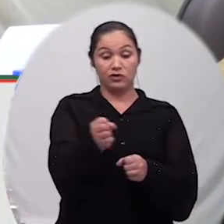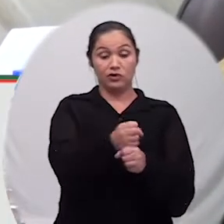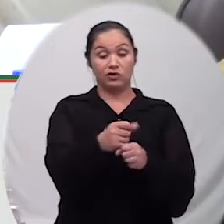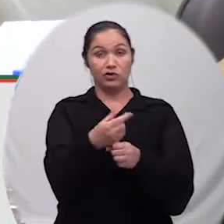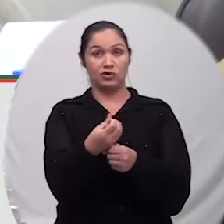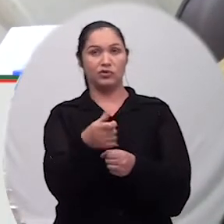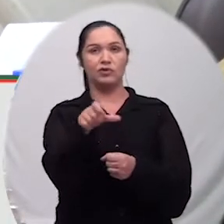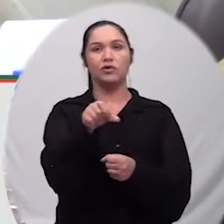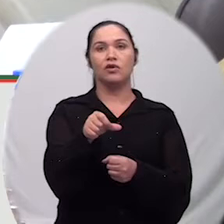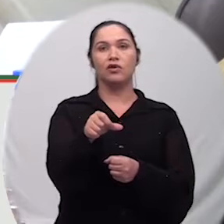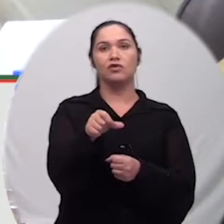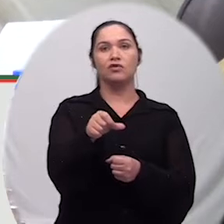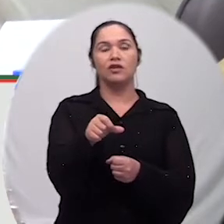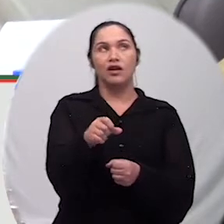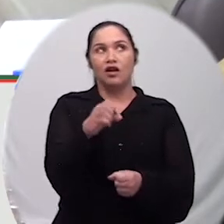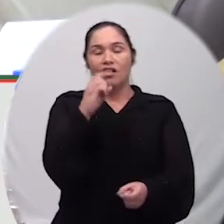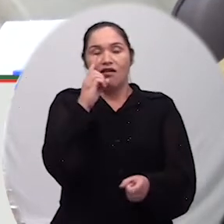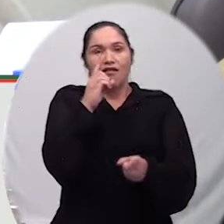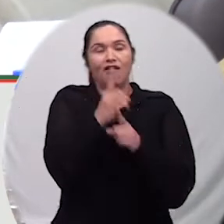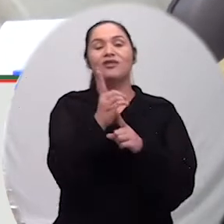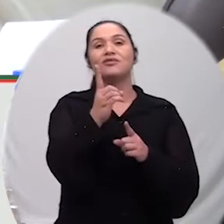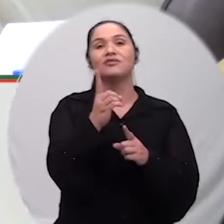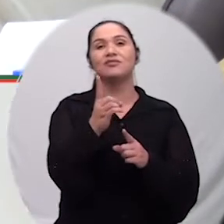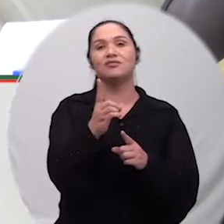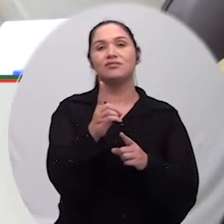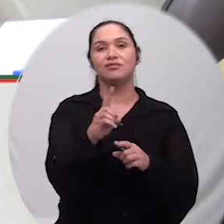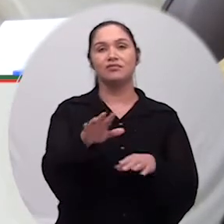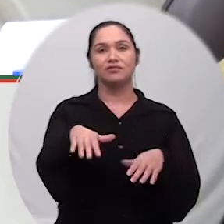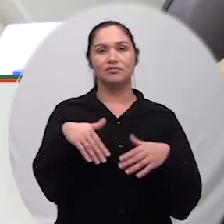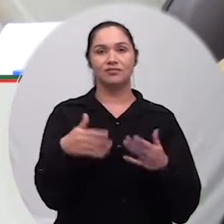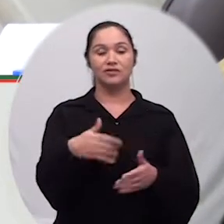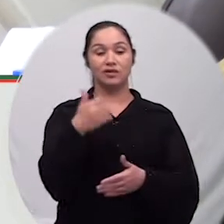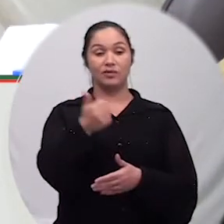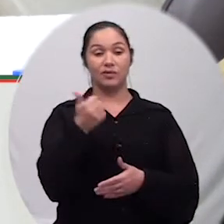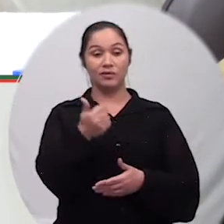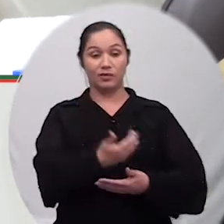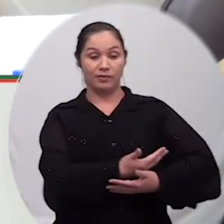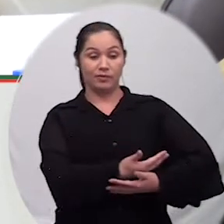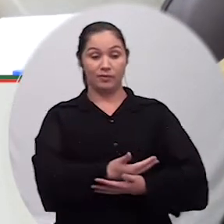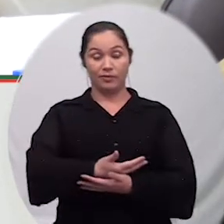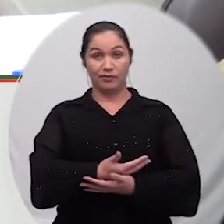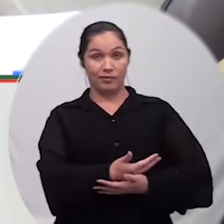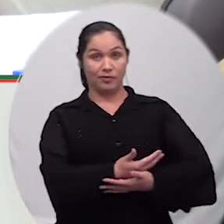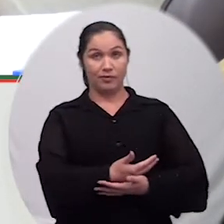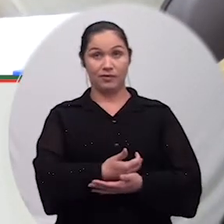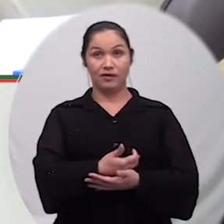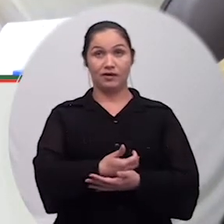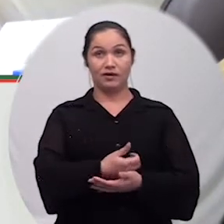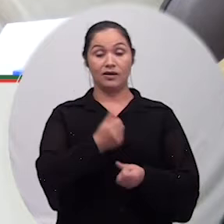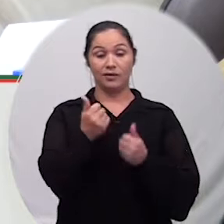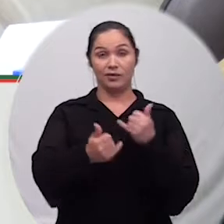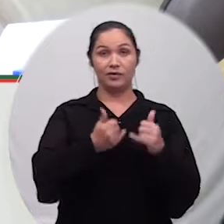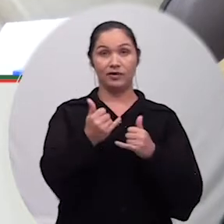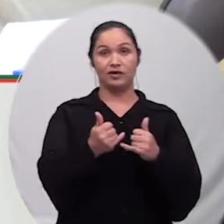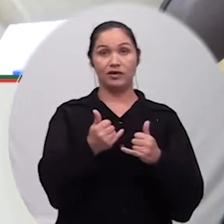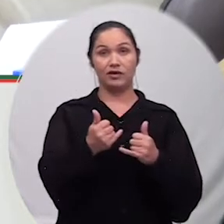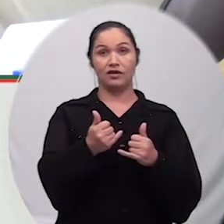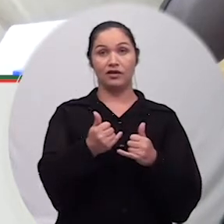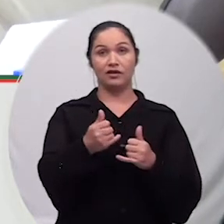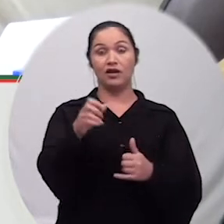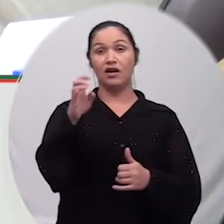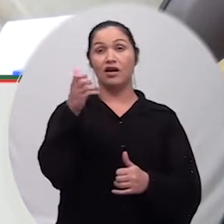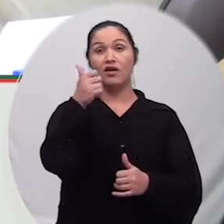ligado à moda e às artes. A sua primeira boneca foi uma noiva produzida para uma exposição em